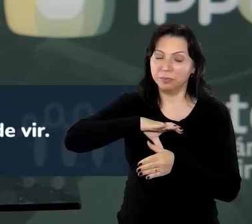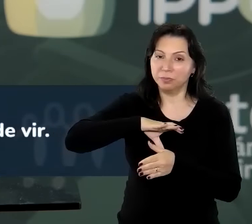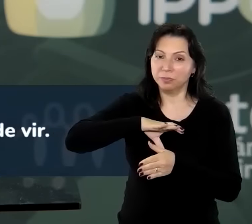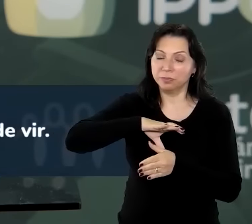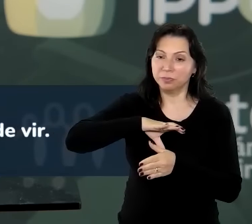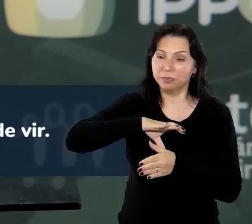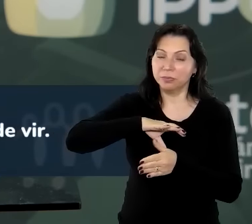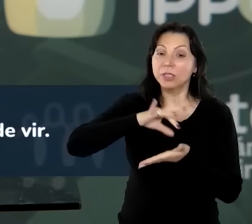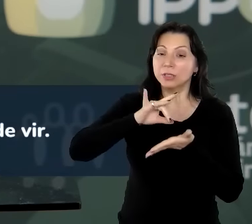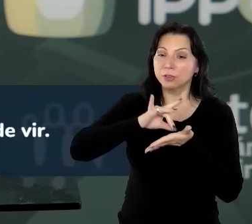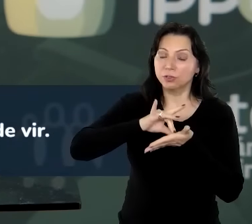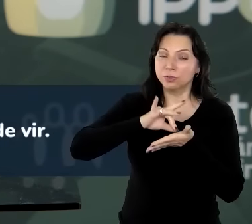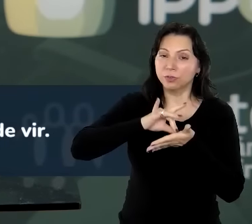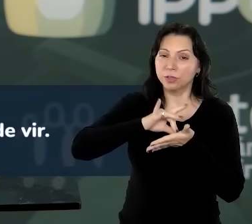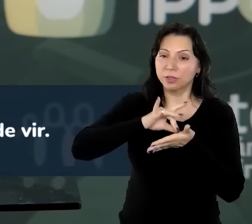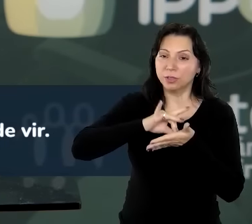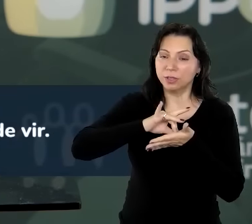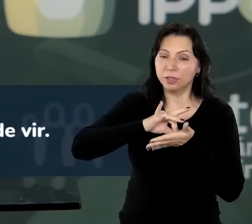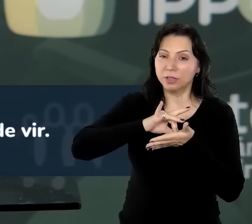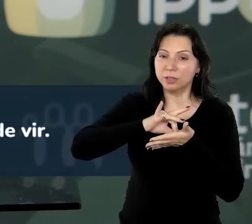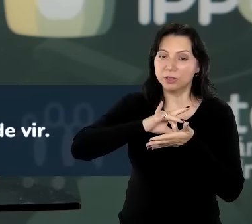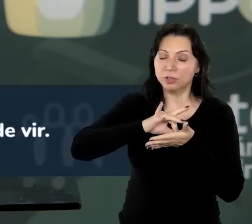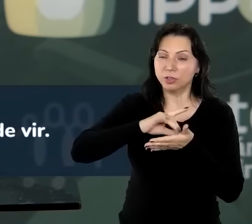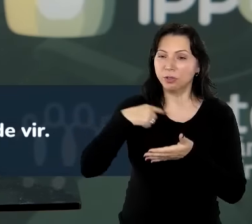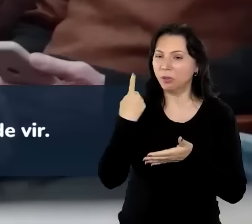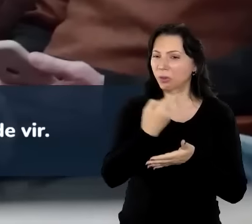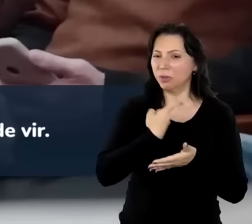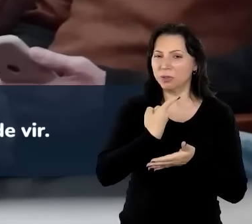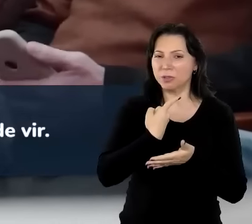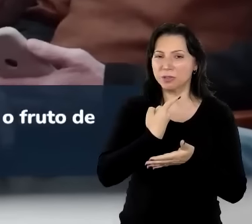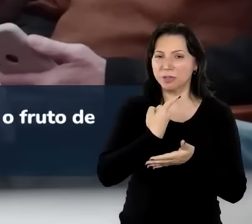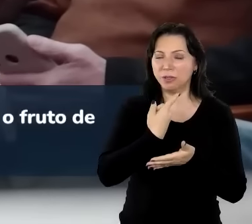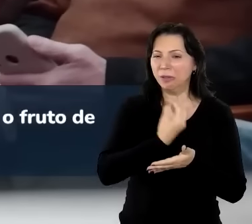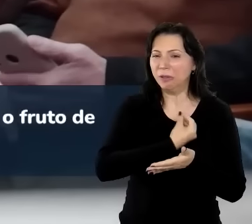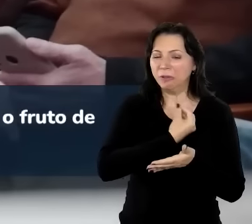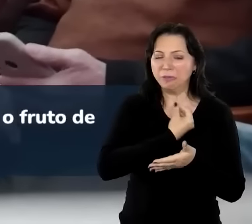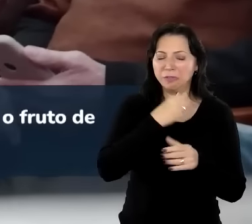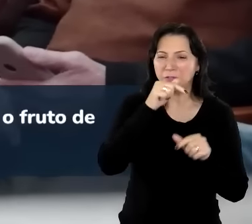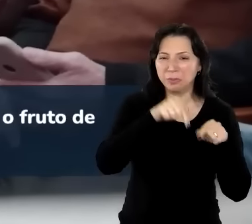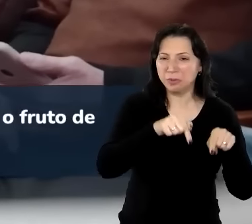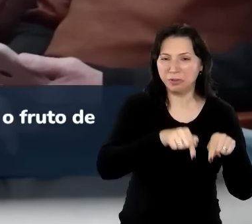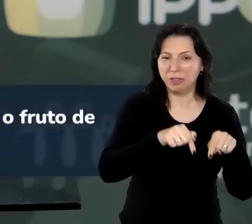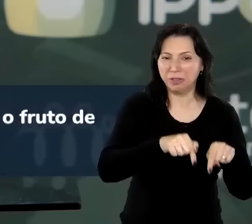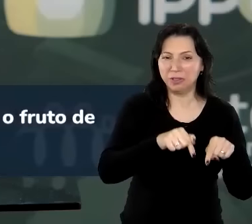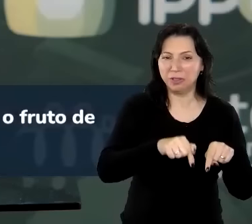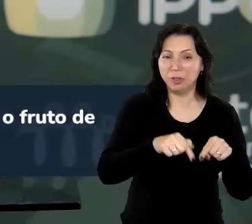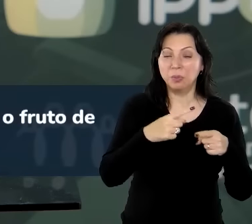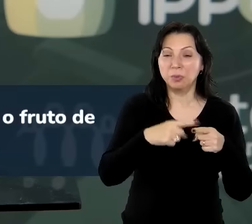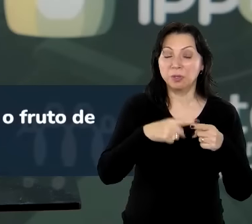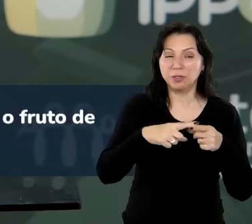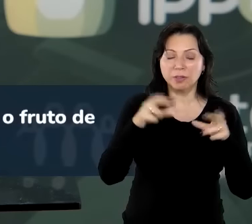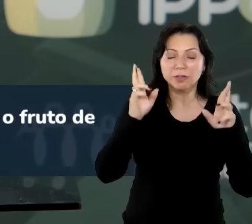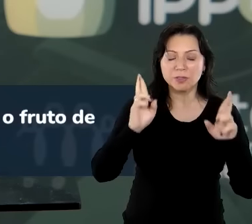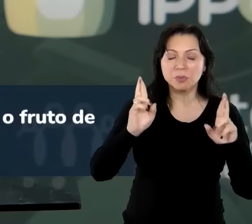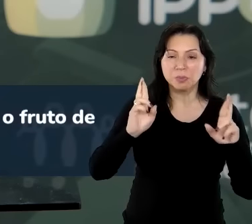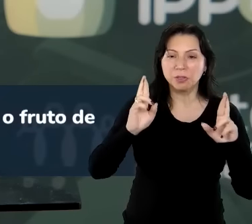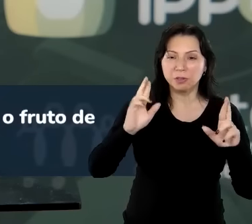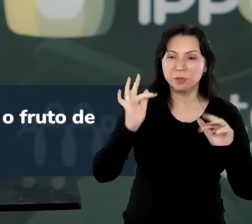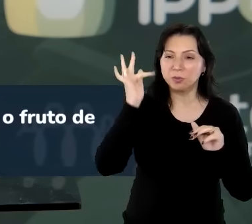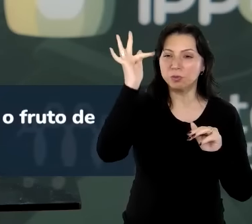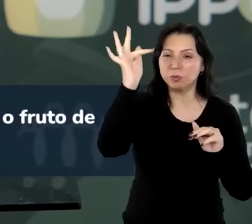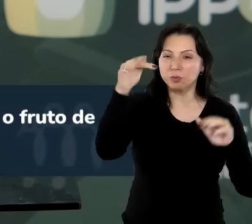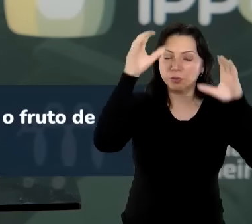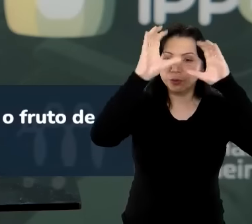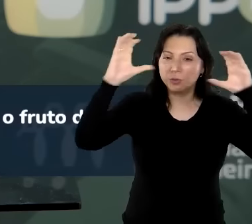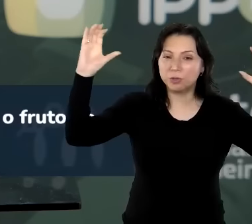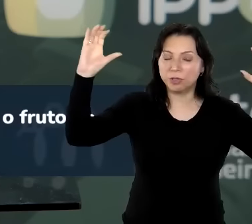verdade, não temos aqui cidade permanente, mas buscamos a que há de vir. Por meio de Jesus, pois, ofereçamos a